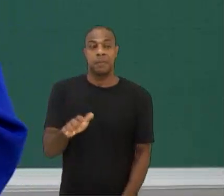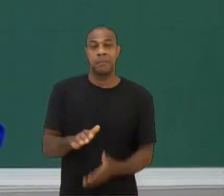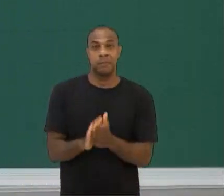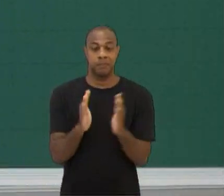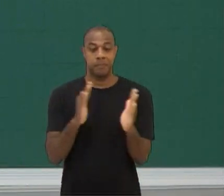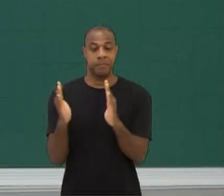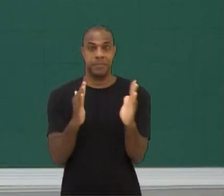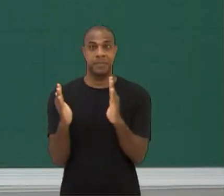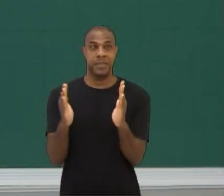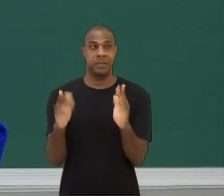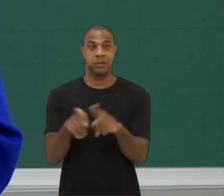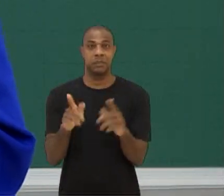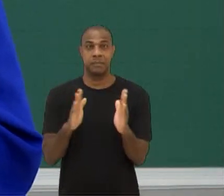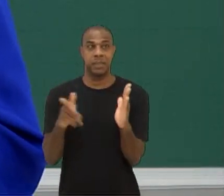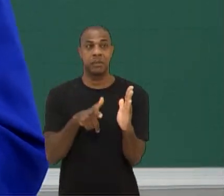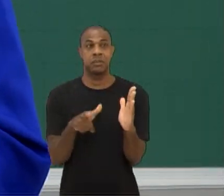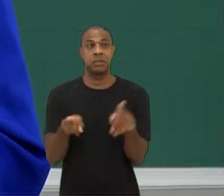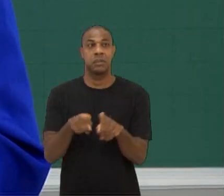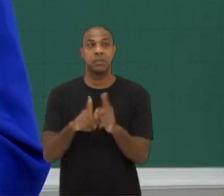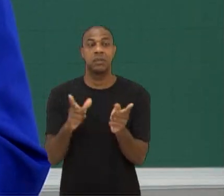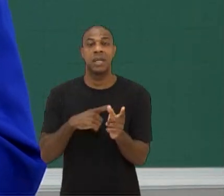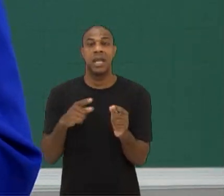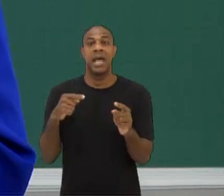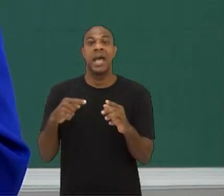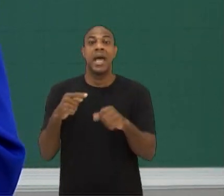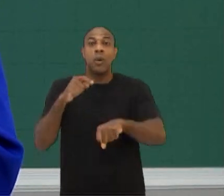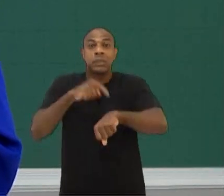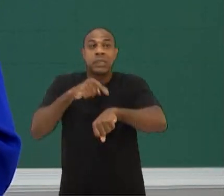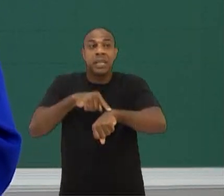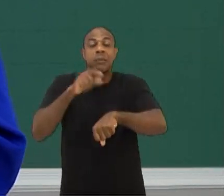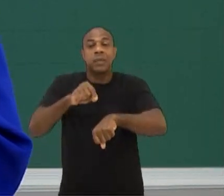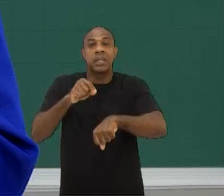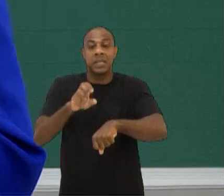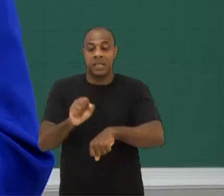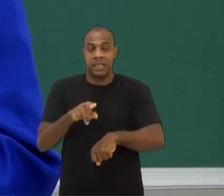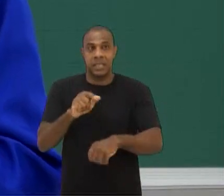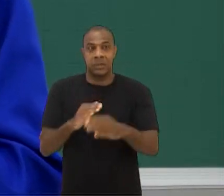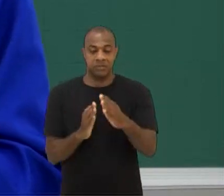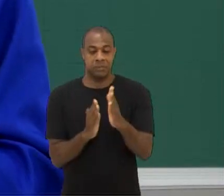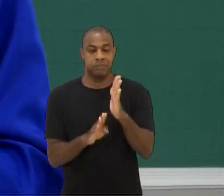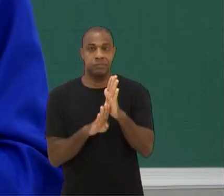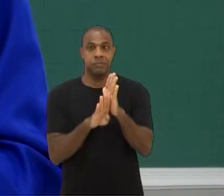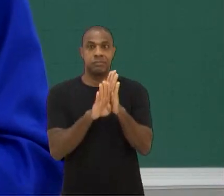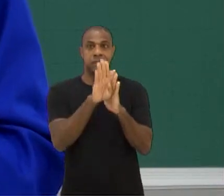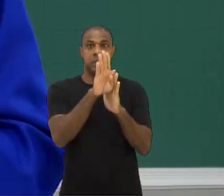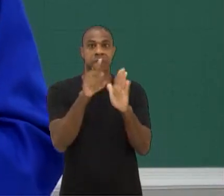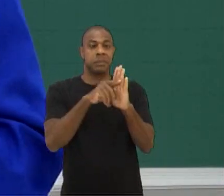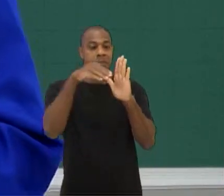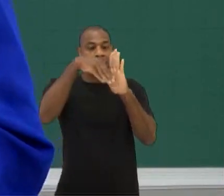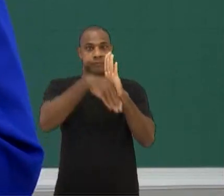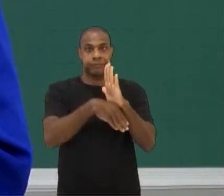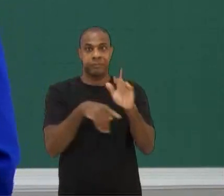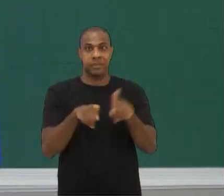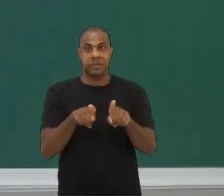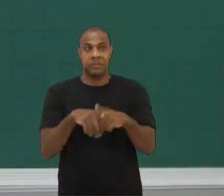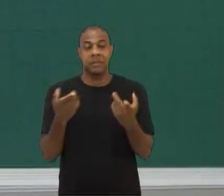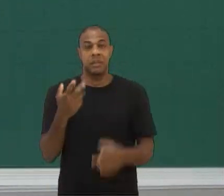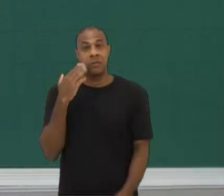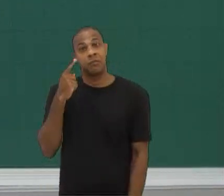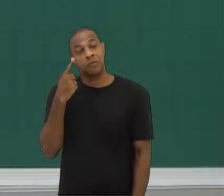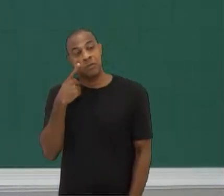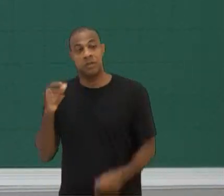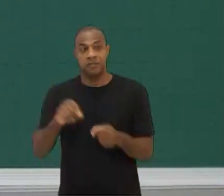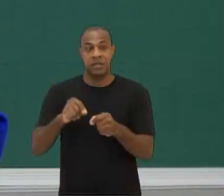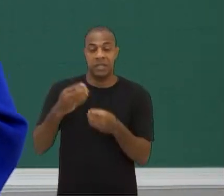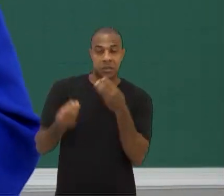várias vezes sobre o período, que é o tempo que o seno vai crescer e diminuir. Enquanto vocês vão